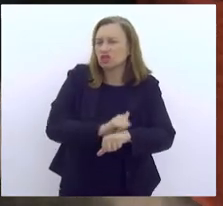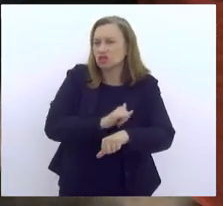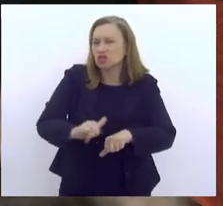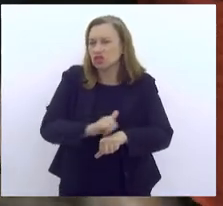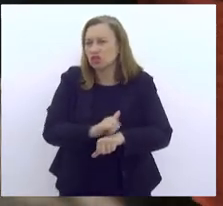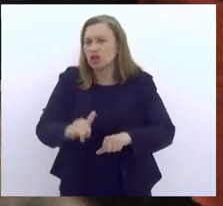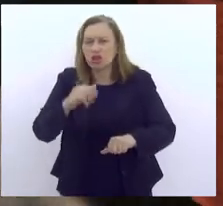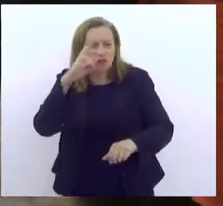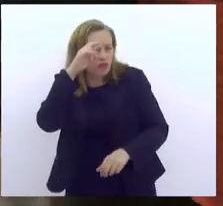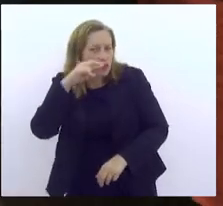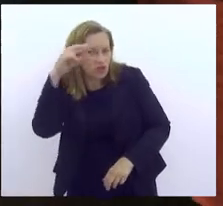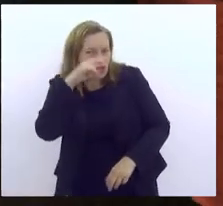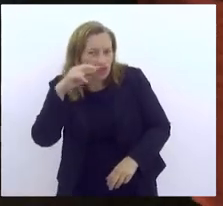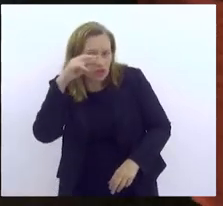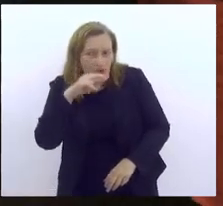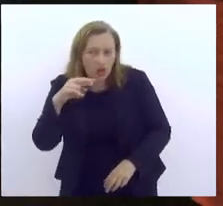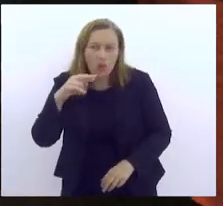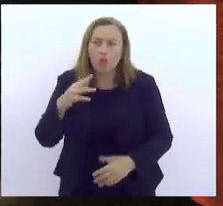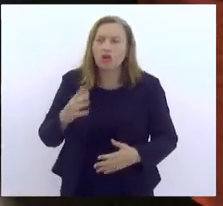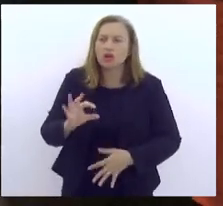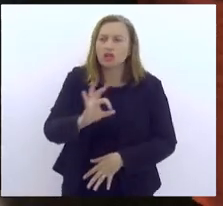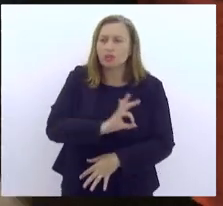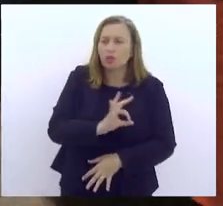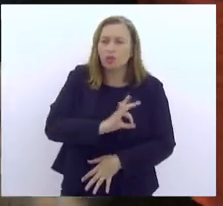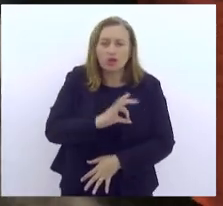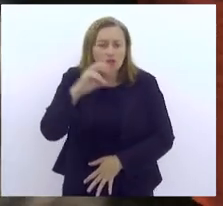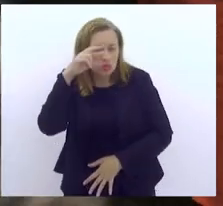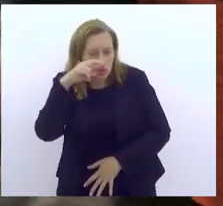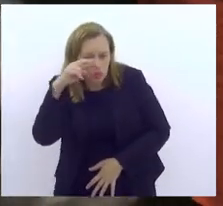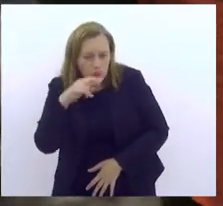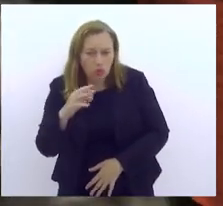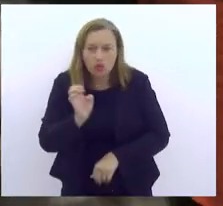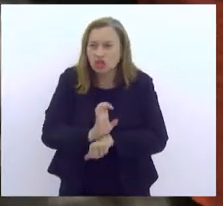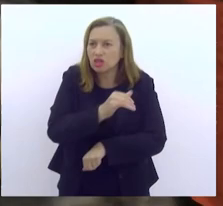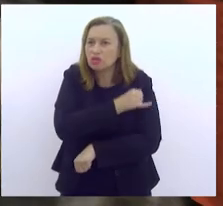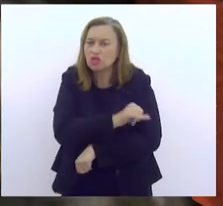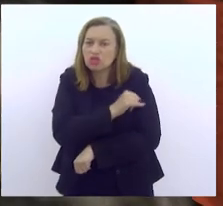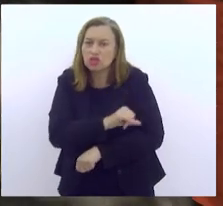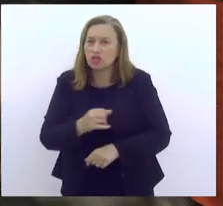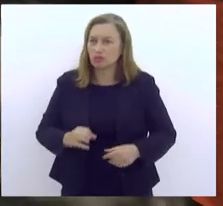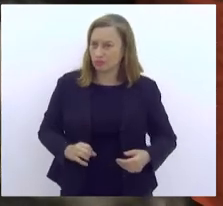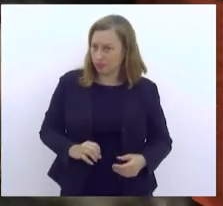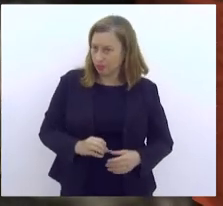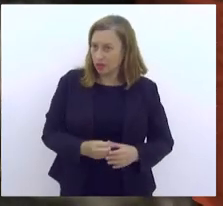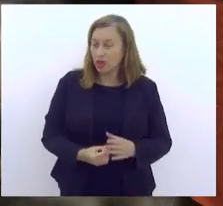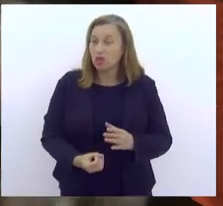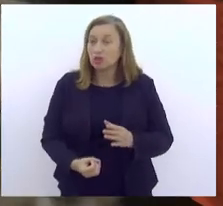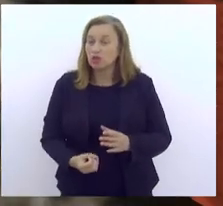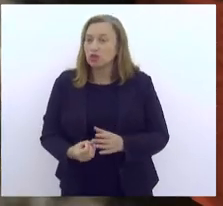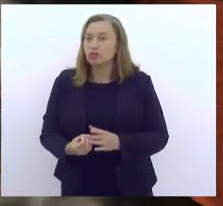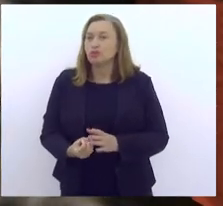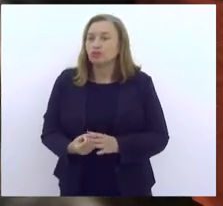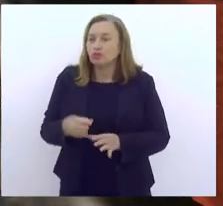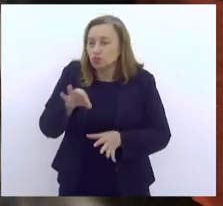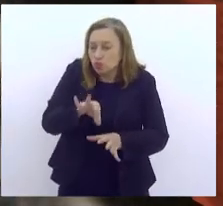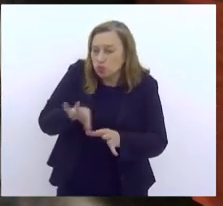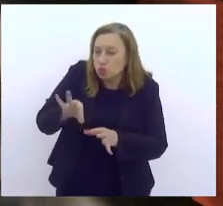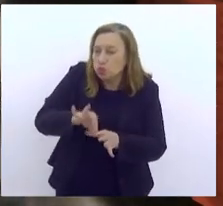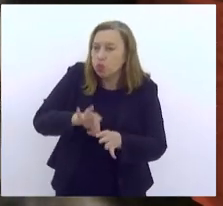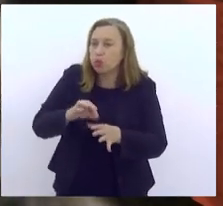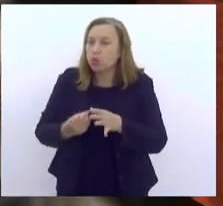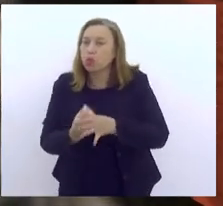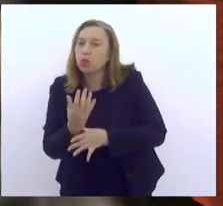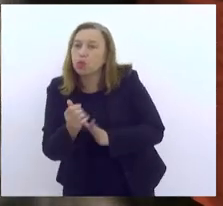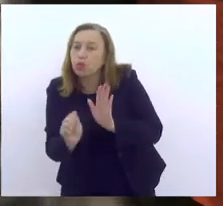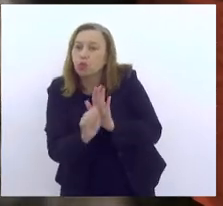a responsabilidade à Polícia Federal. O Estado do Rio de Janeiro não planta maconha, nem refina cocaína e